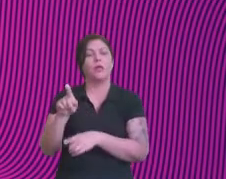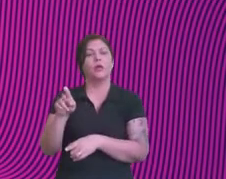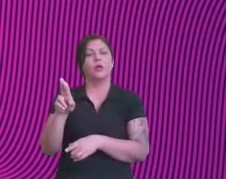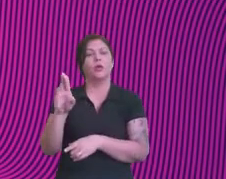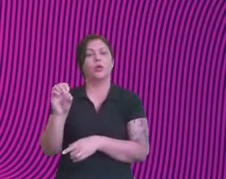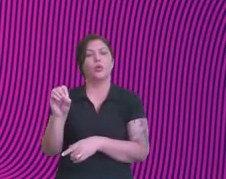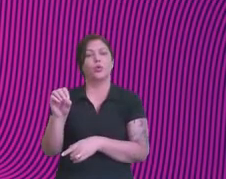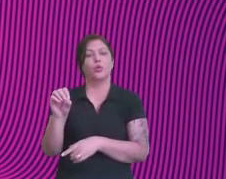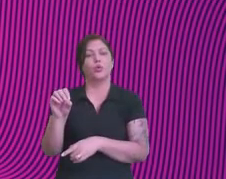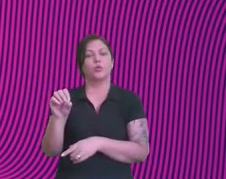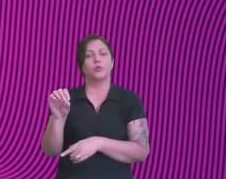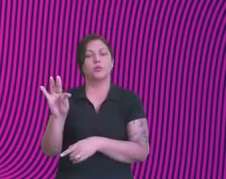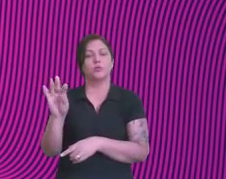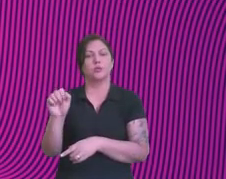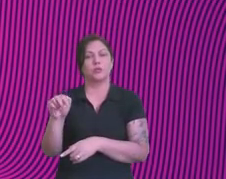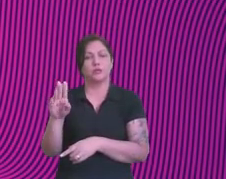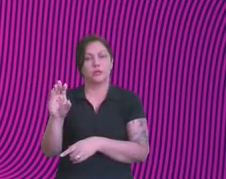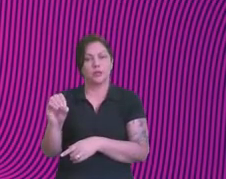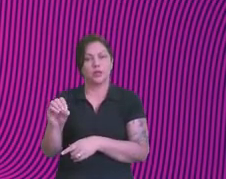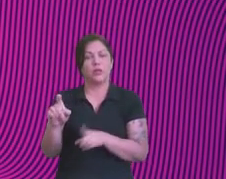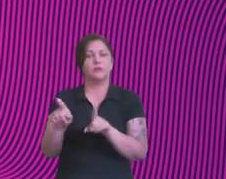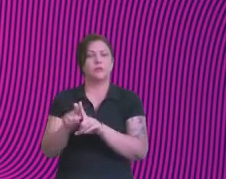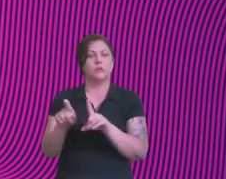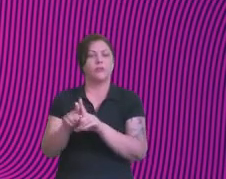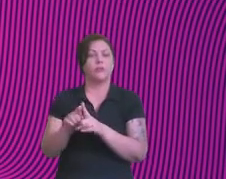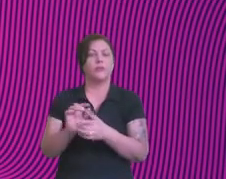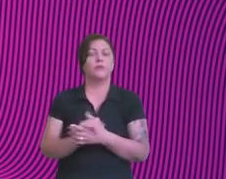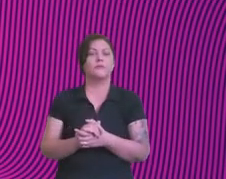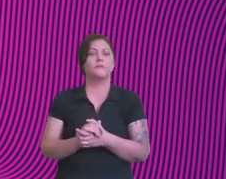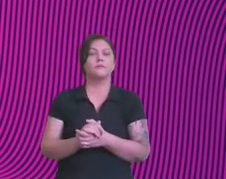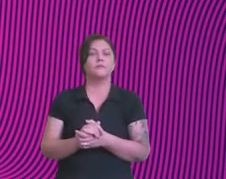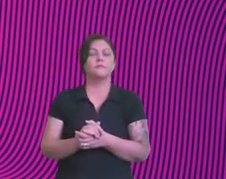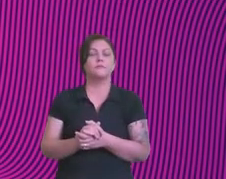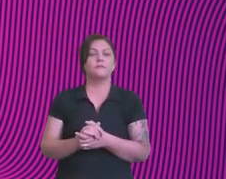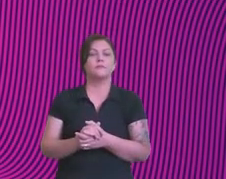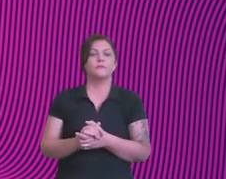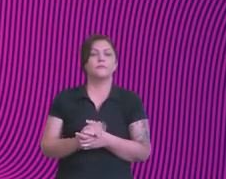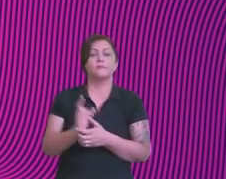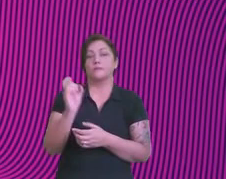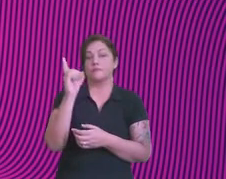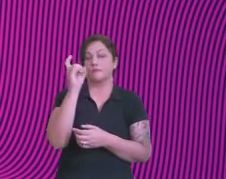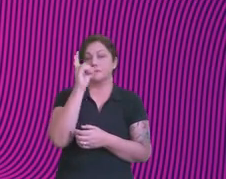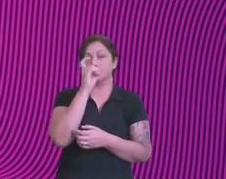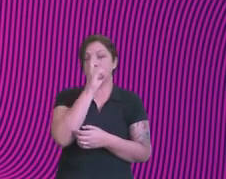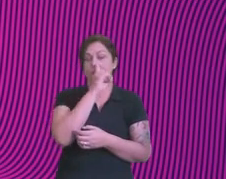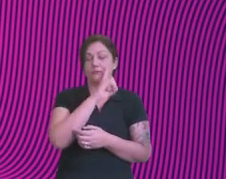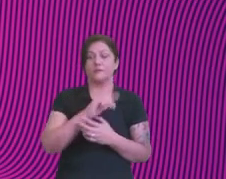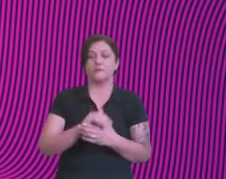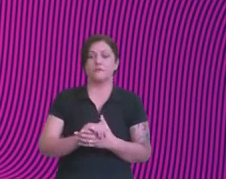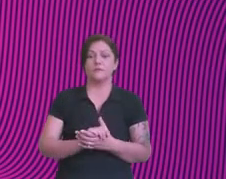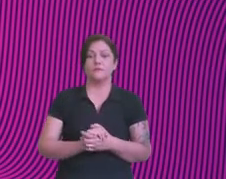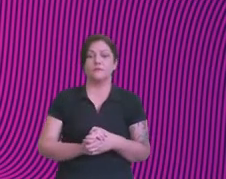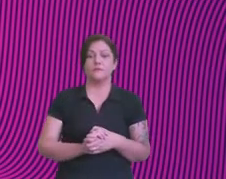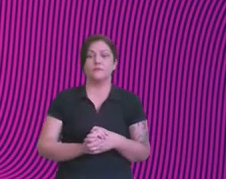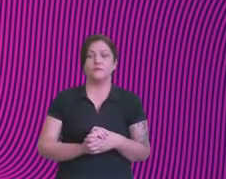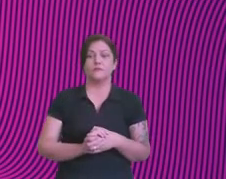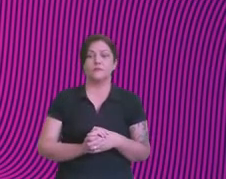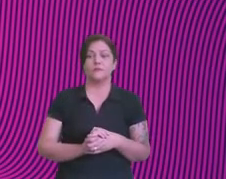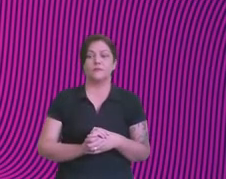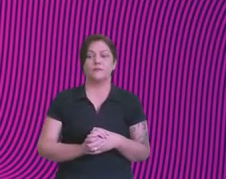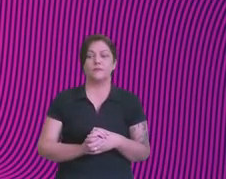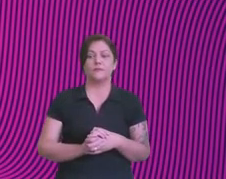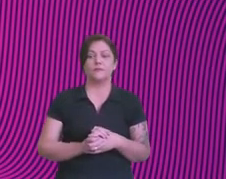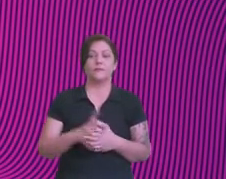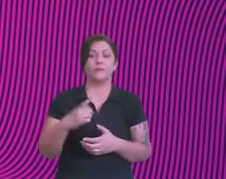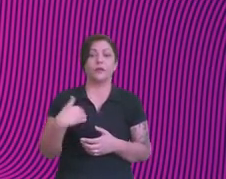isso não é uma realidade, né, tão clara, né? A gente tem,